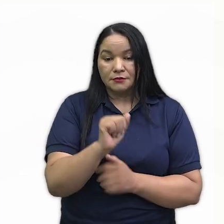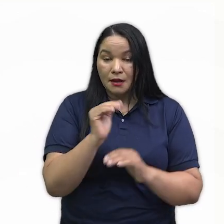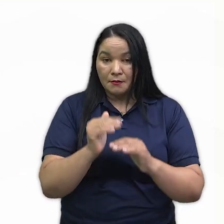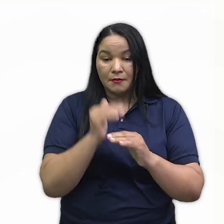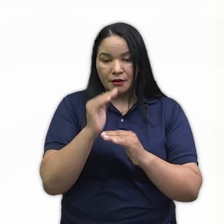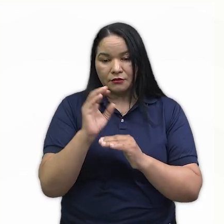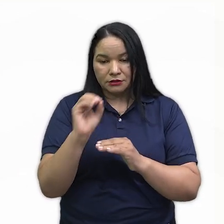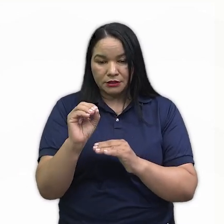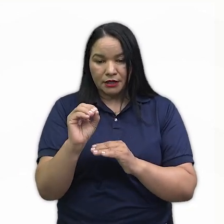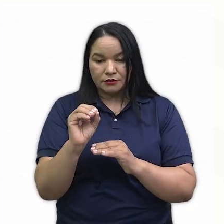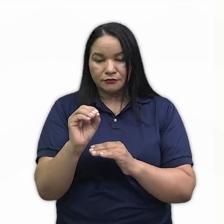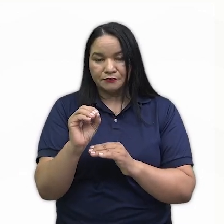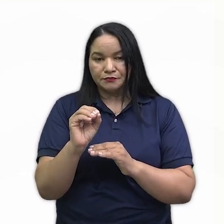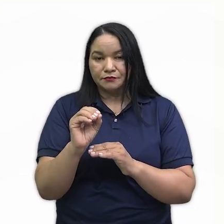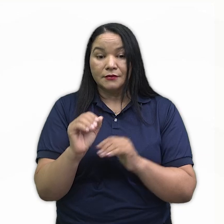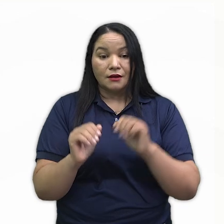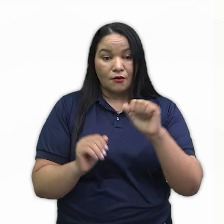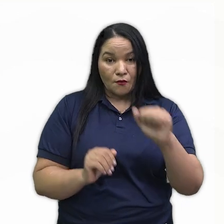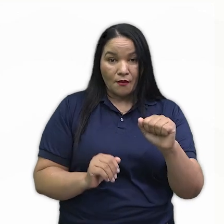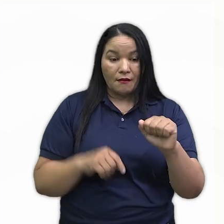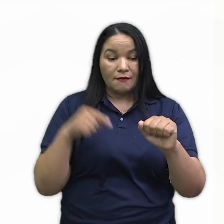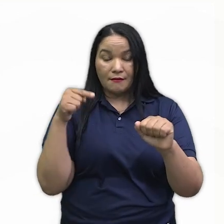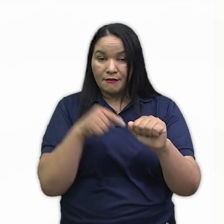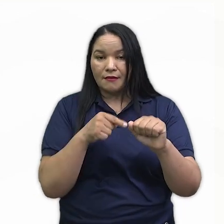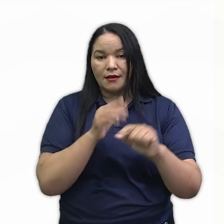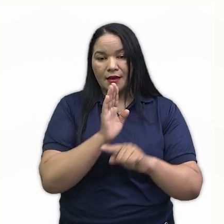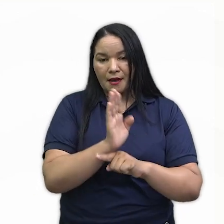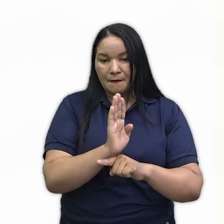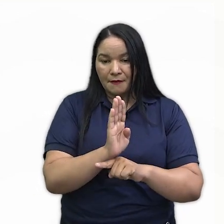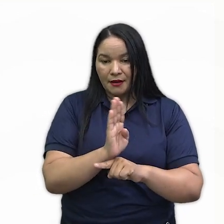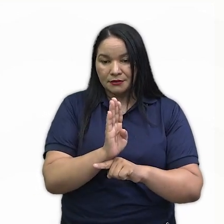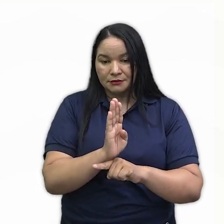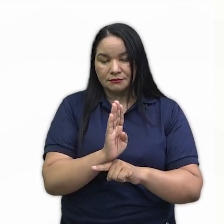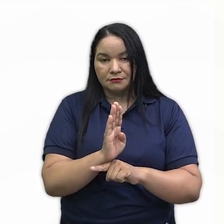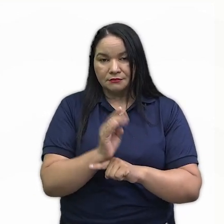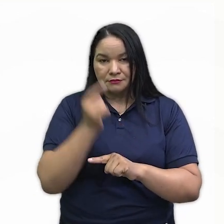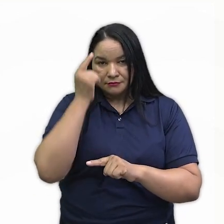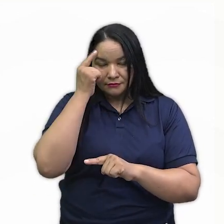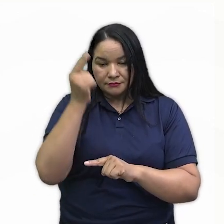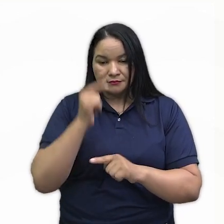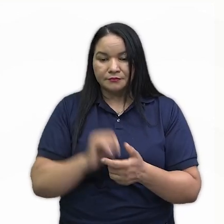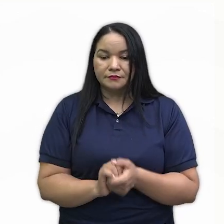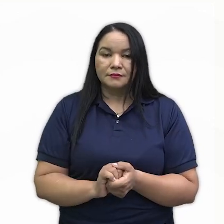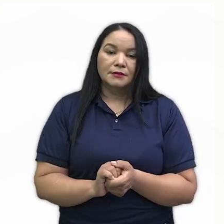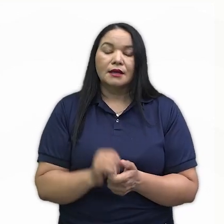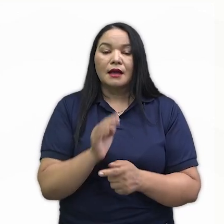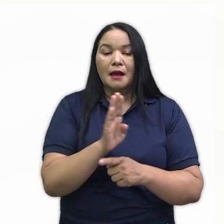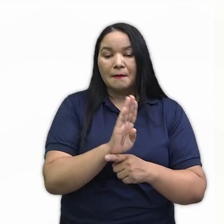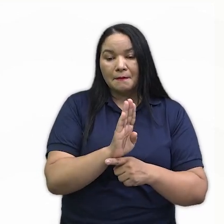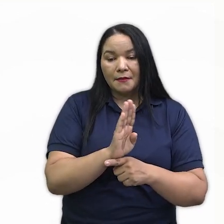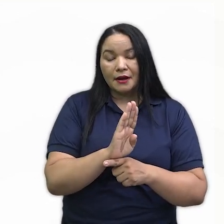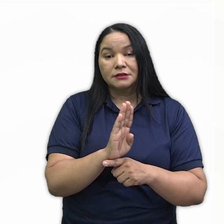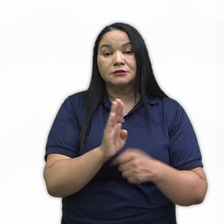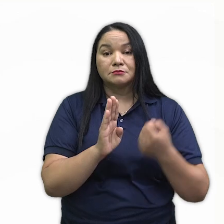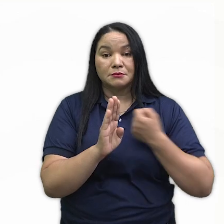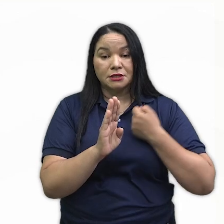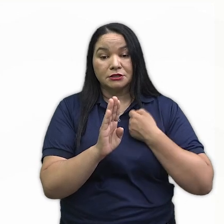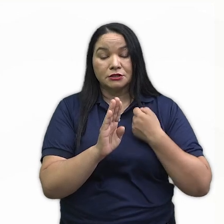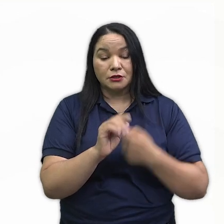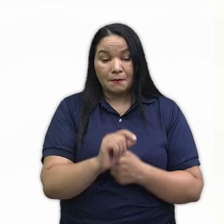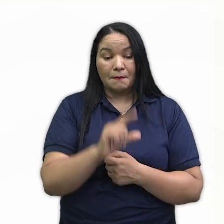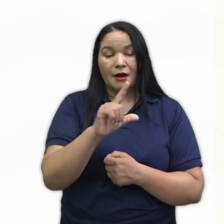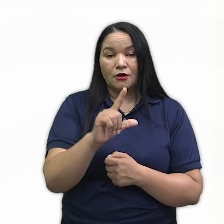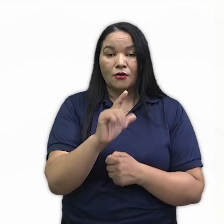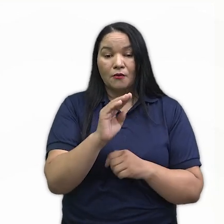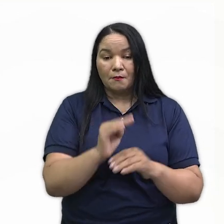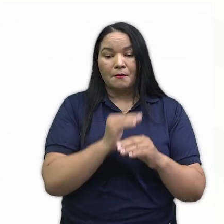que zero. O A é a nossa base, lembra? Então, a nossa base A tem que ser